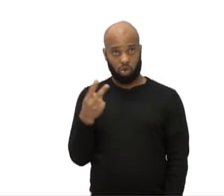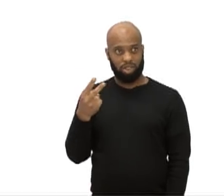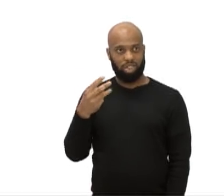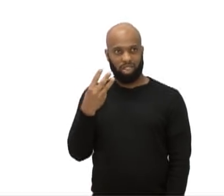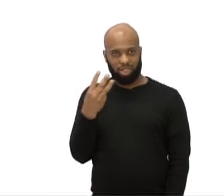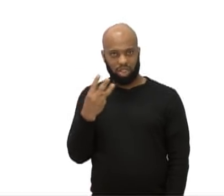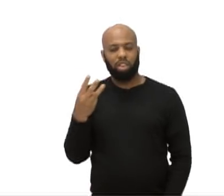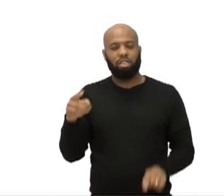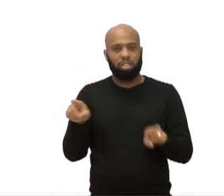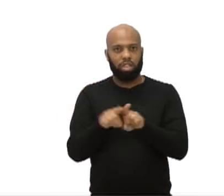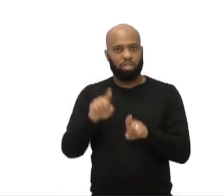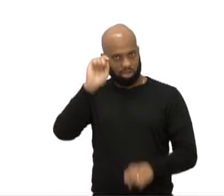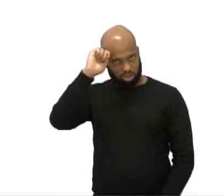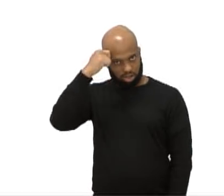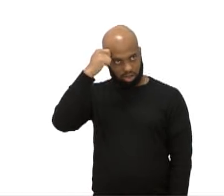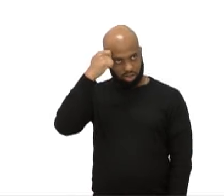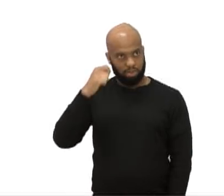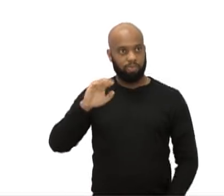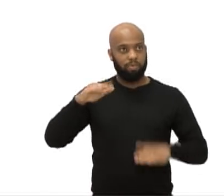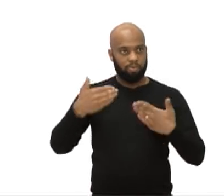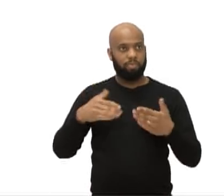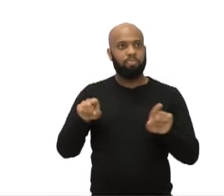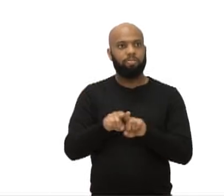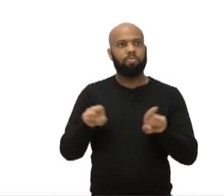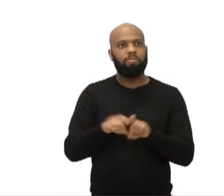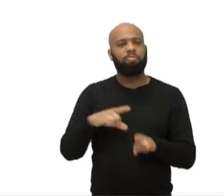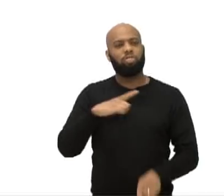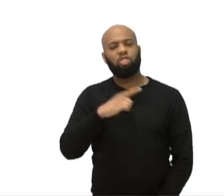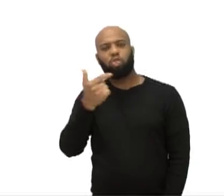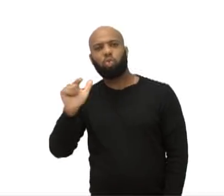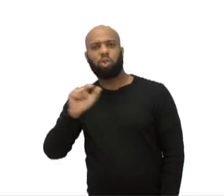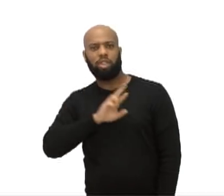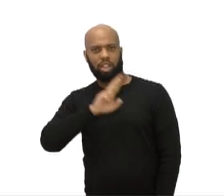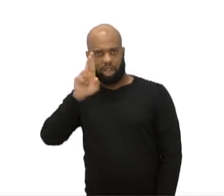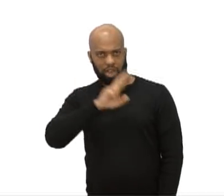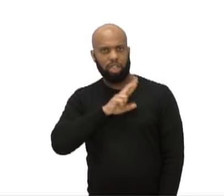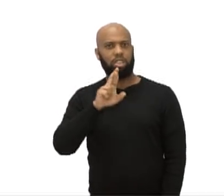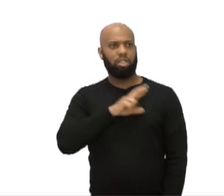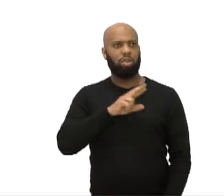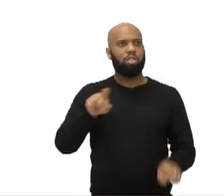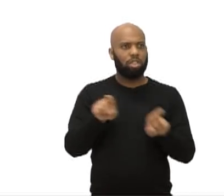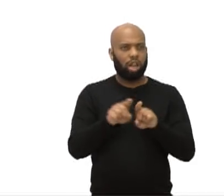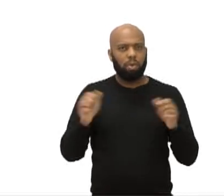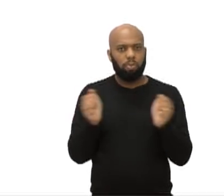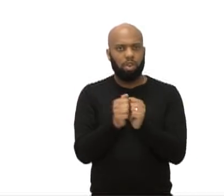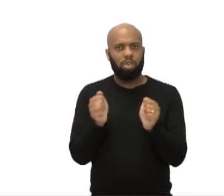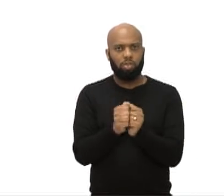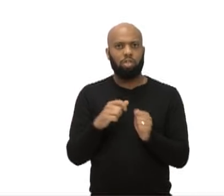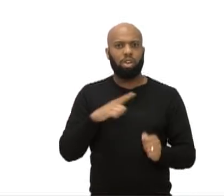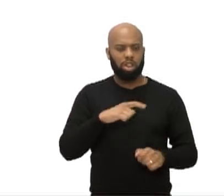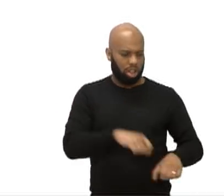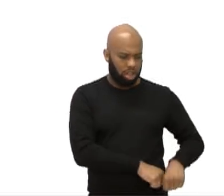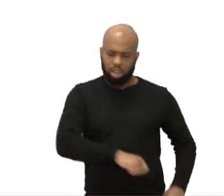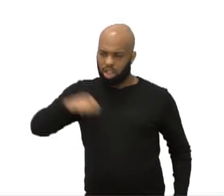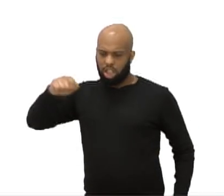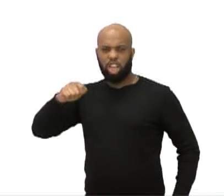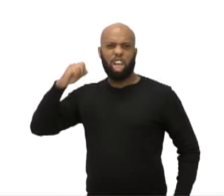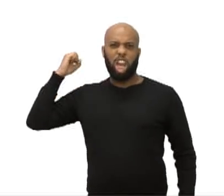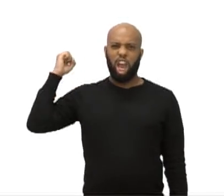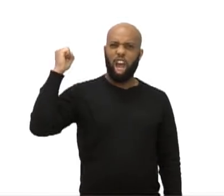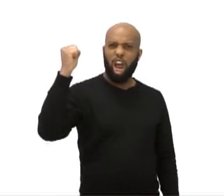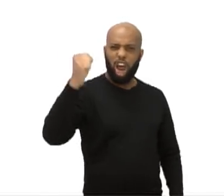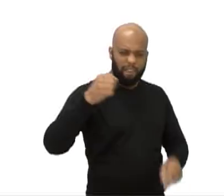/ africanos, malês e de outras religiões e etnias atacaram com espadas, facas